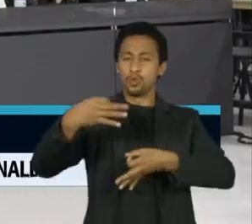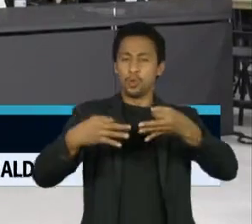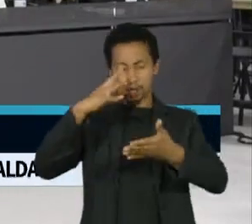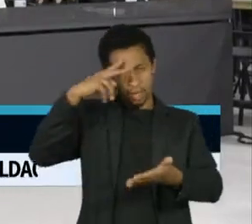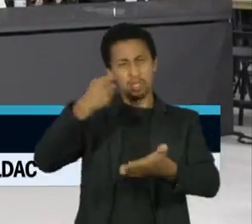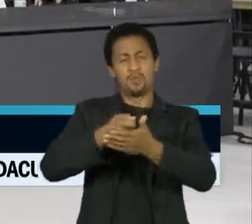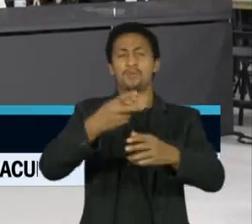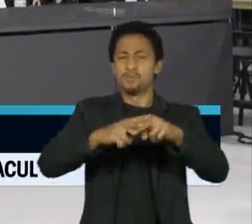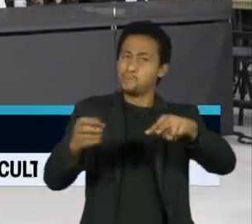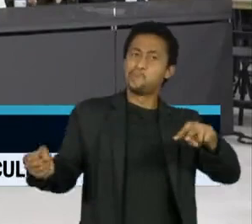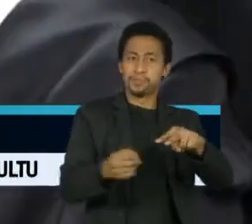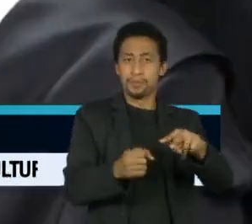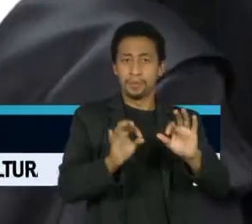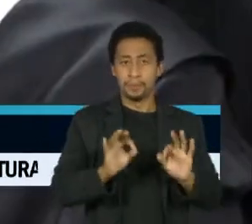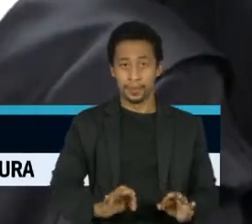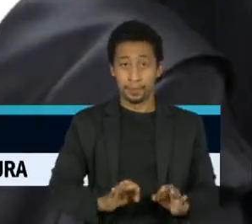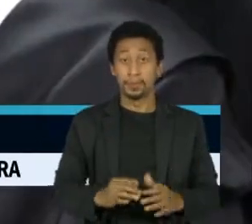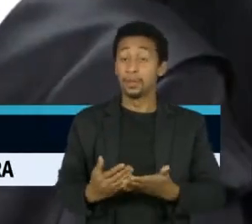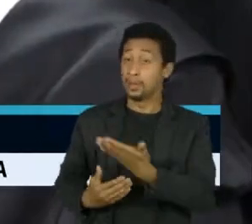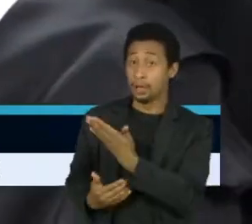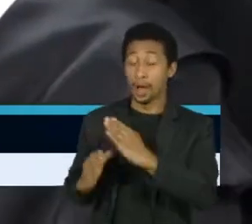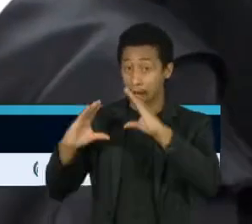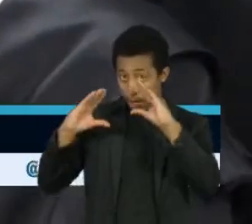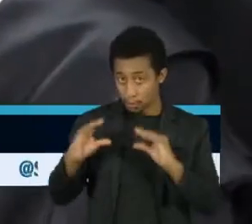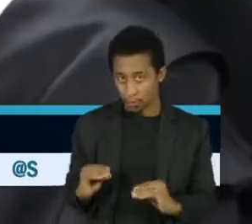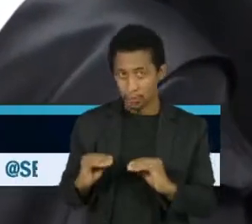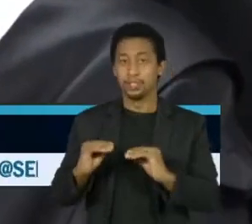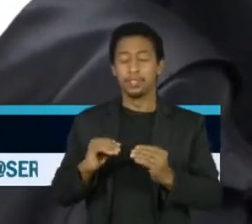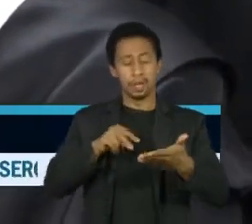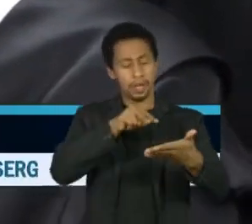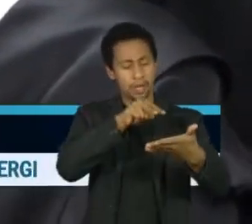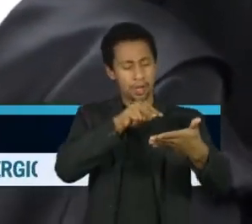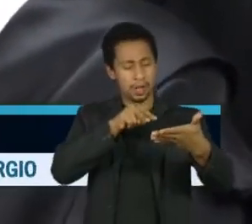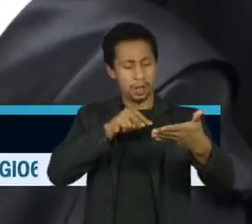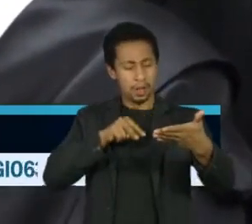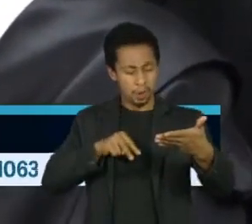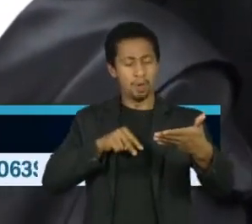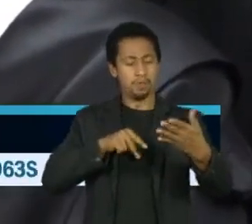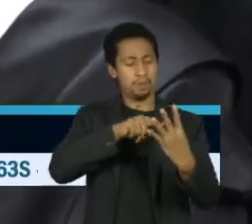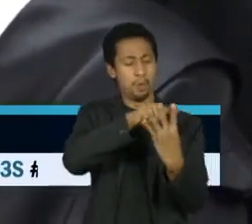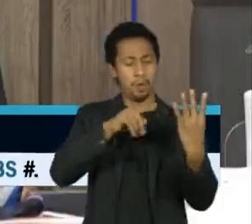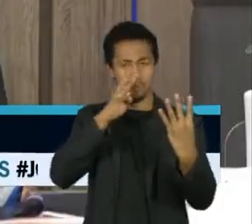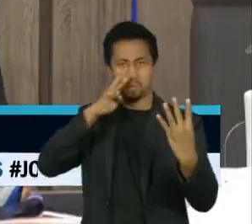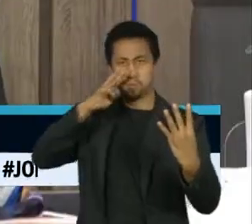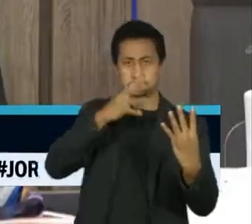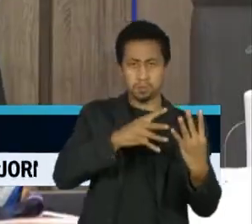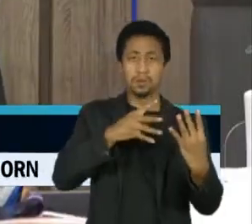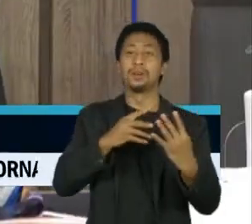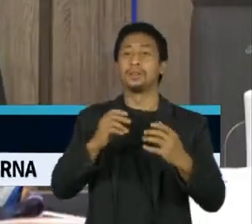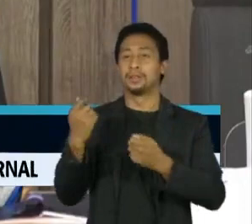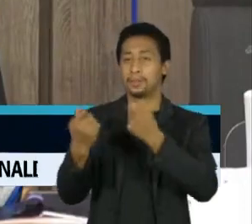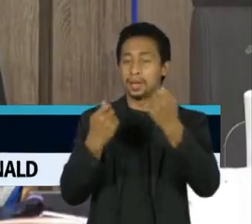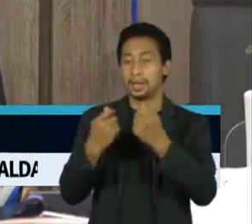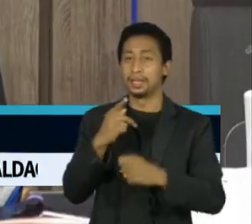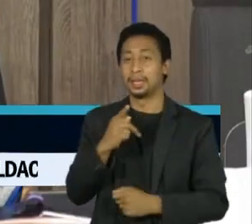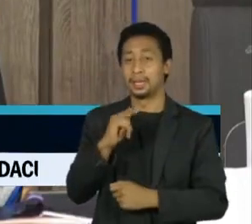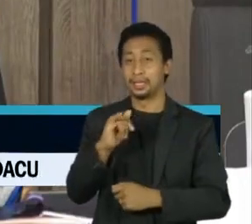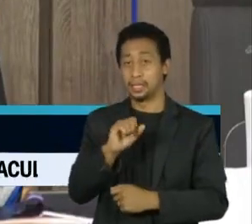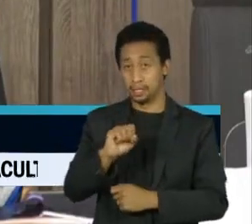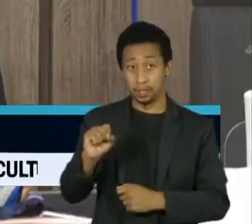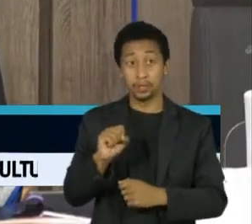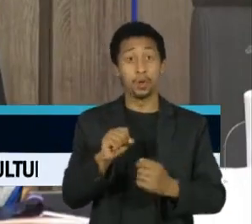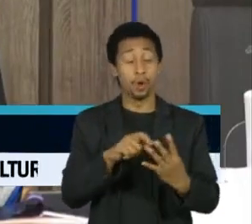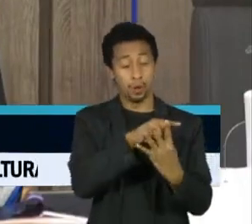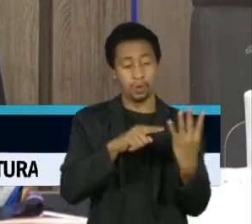Era começo da noite quando o juiz Orlando Fachini Neto leu o veredito dos quatro réus da Kiss. Todos os réus seguramente terão